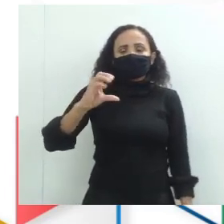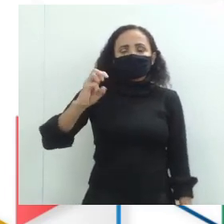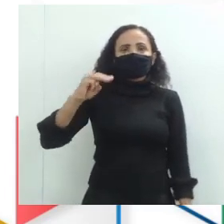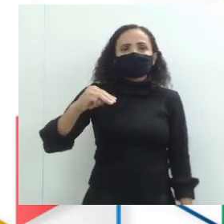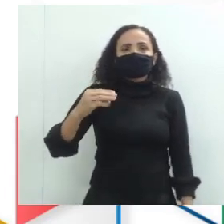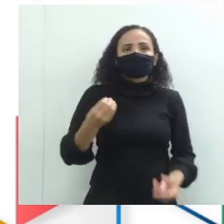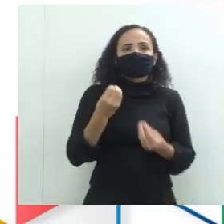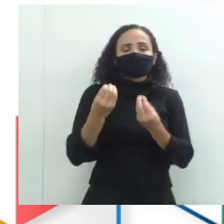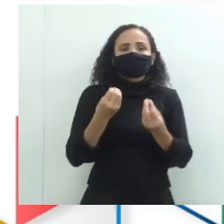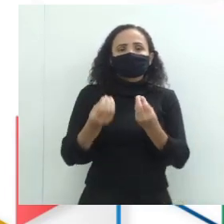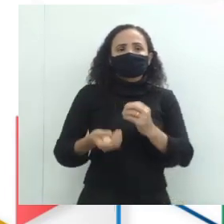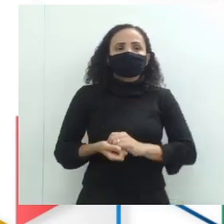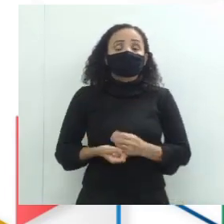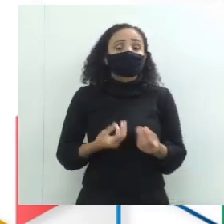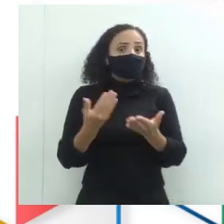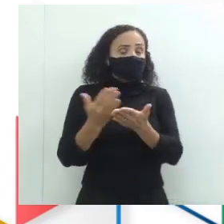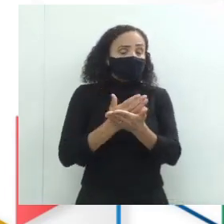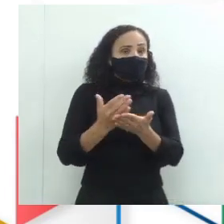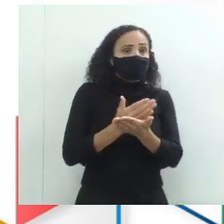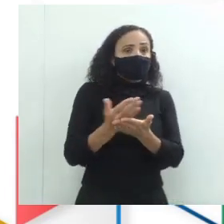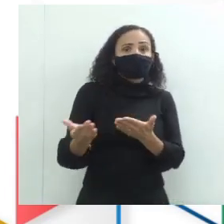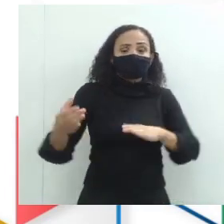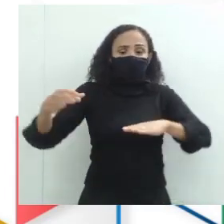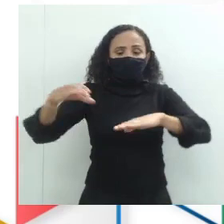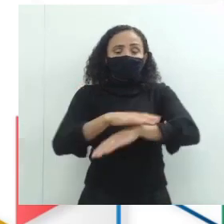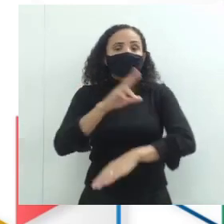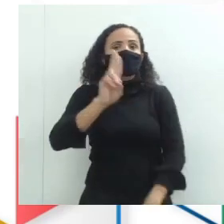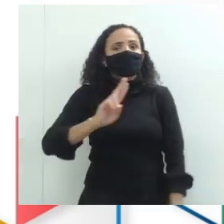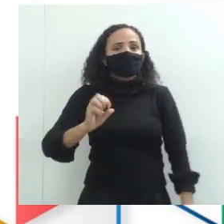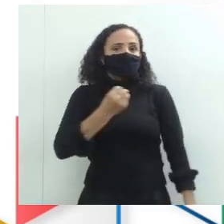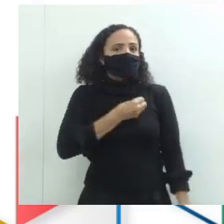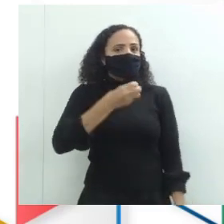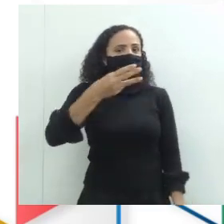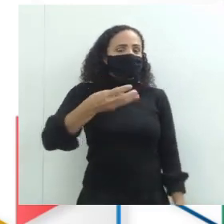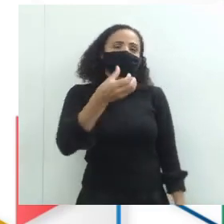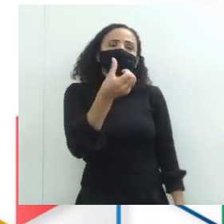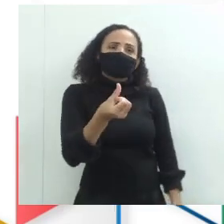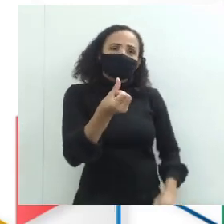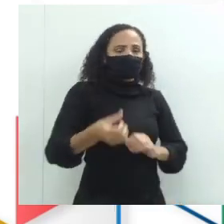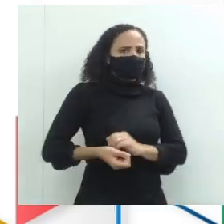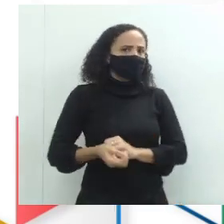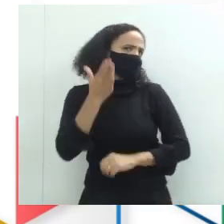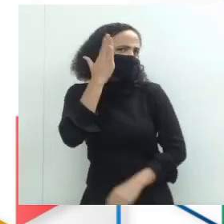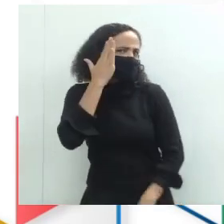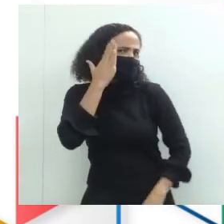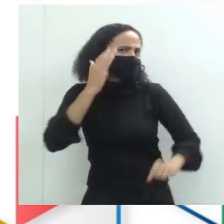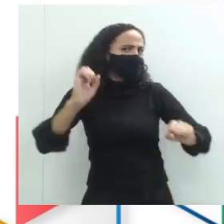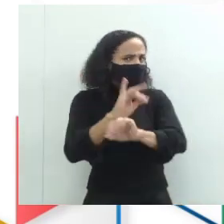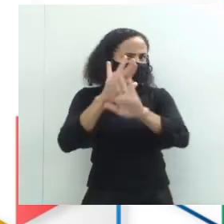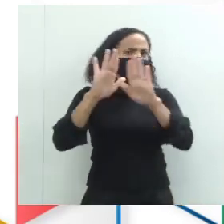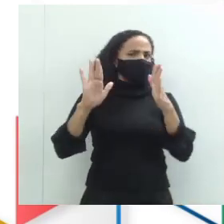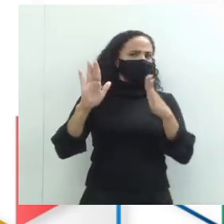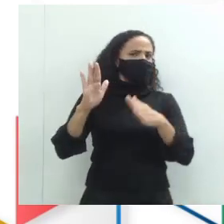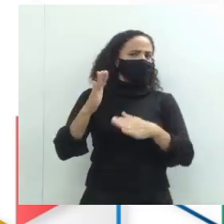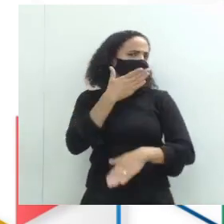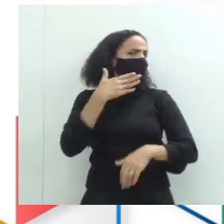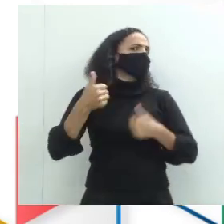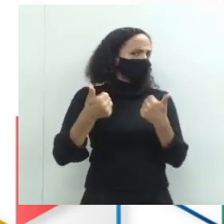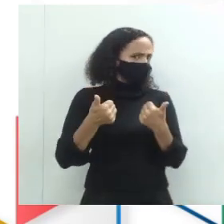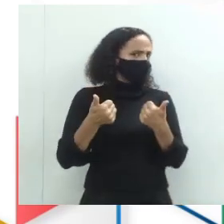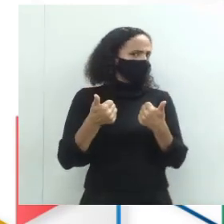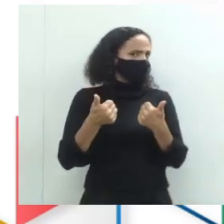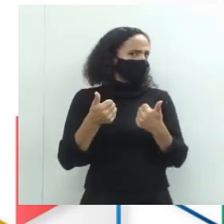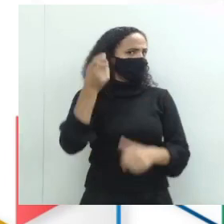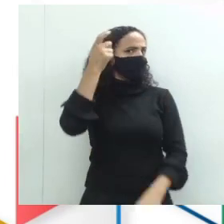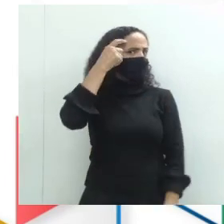vou encontrar, por exemplo, alguém que calça o número 36. Deu para entender agora a ideia